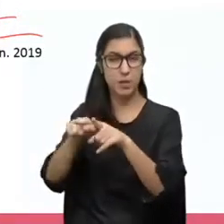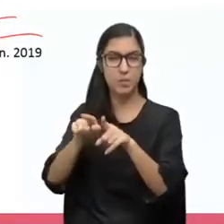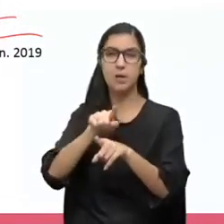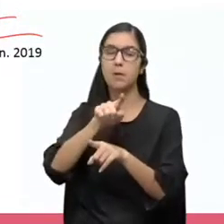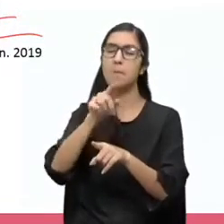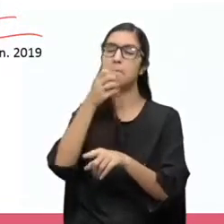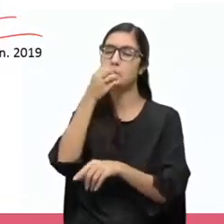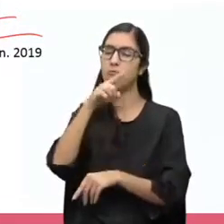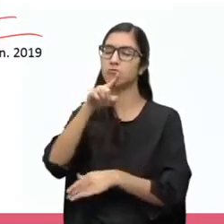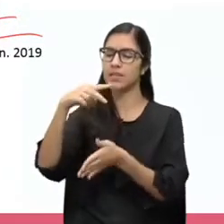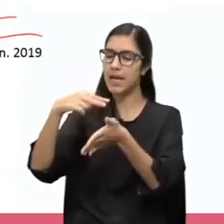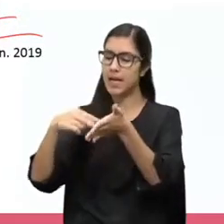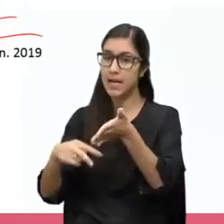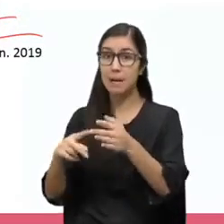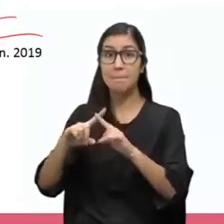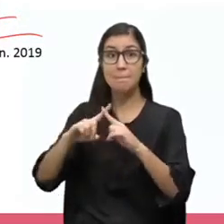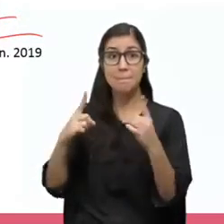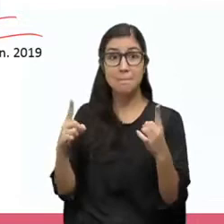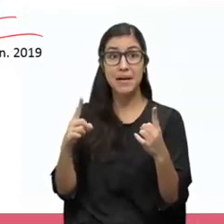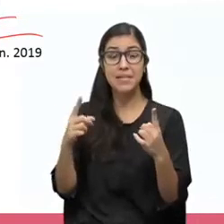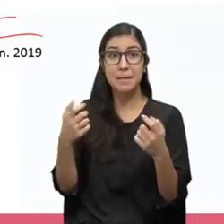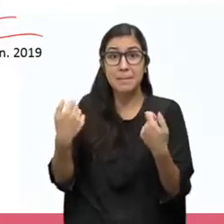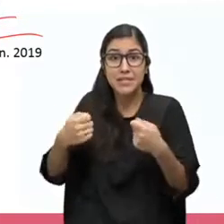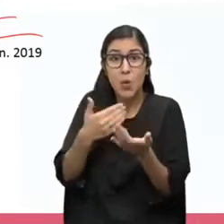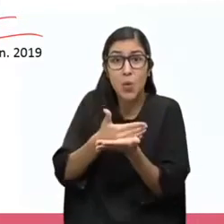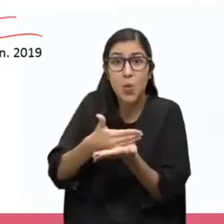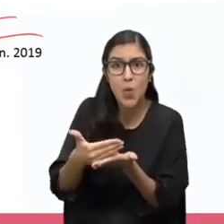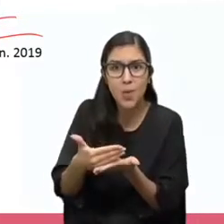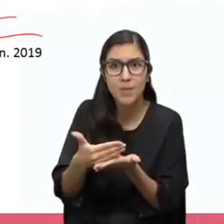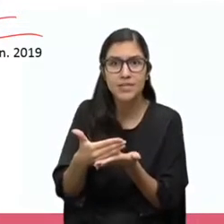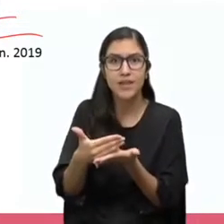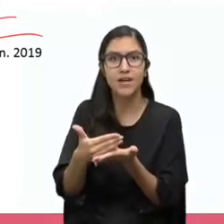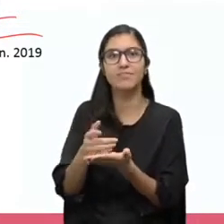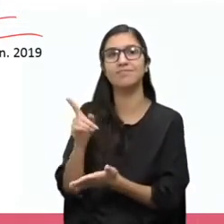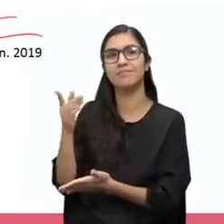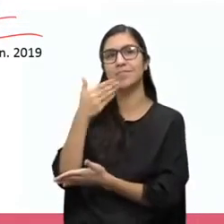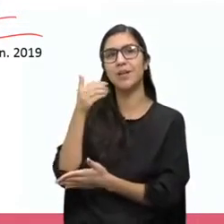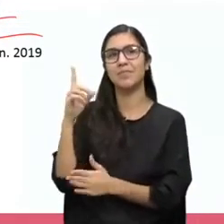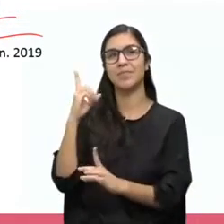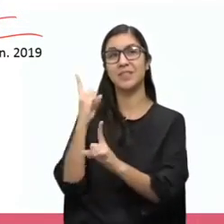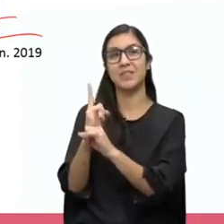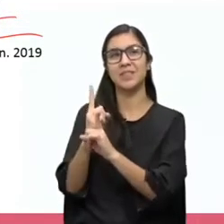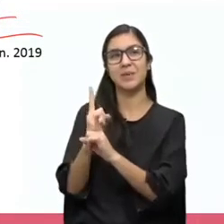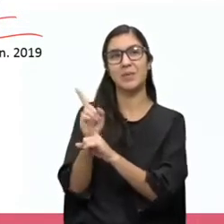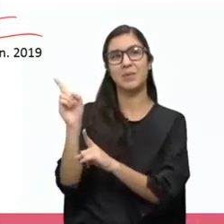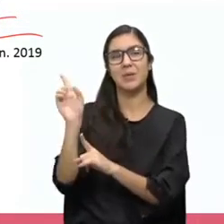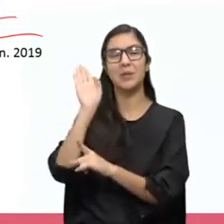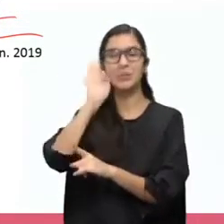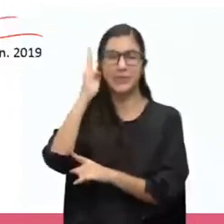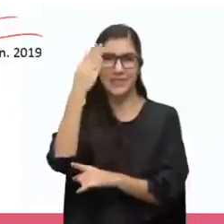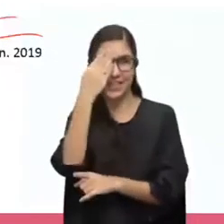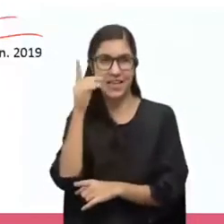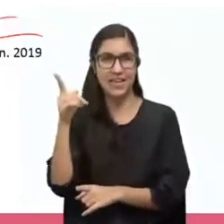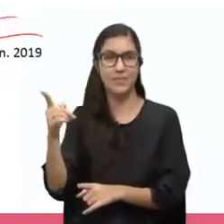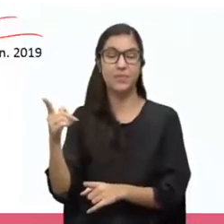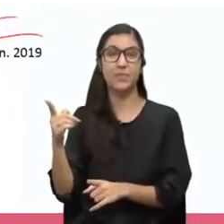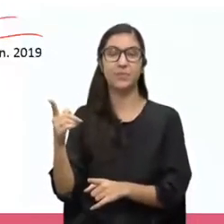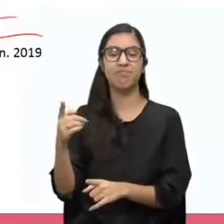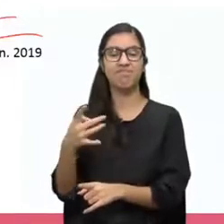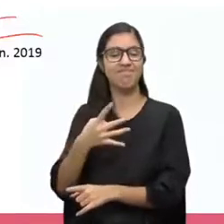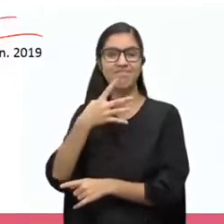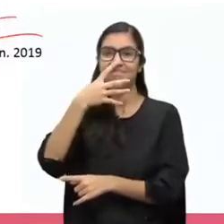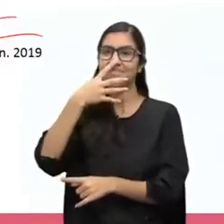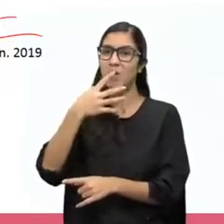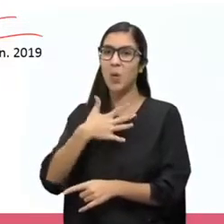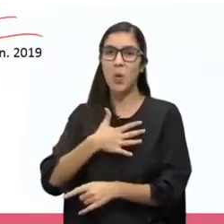vocês lerem, mas assim, se tiver que começar com comece com Descobrindo a Surdo-Cegueira. Minha